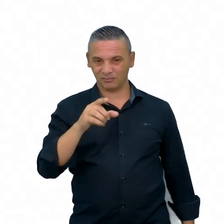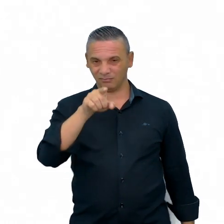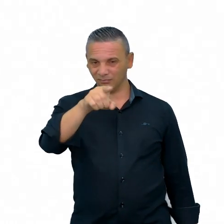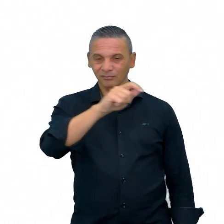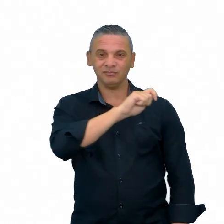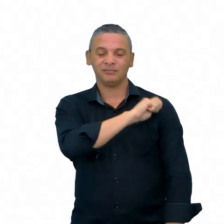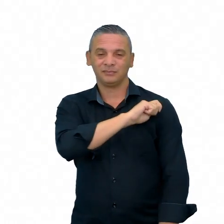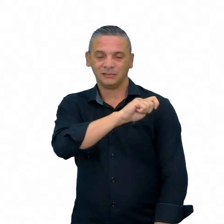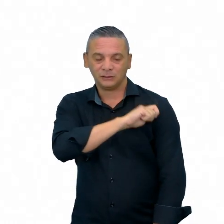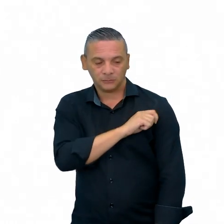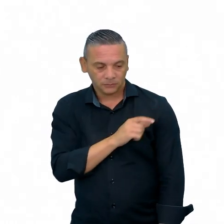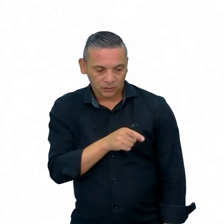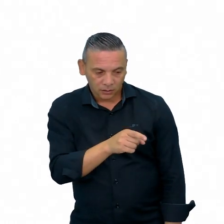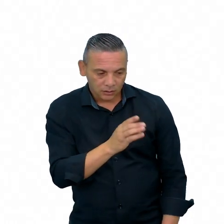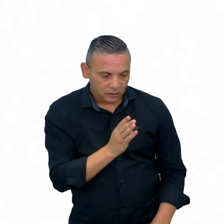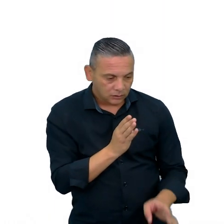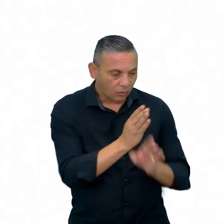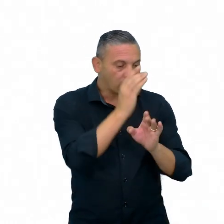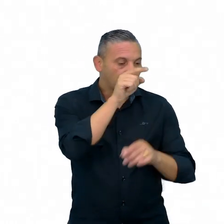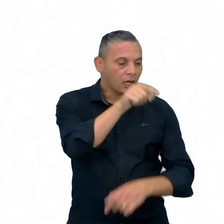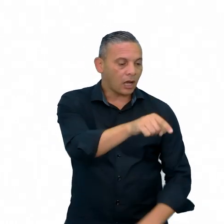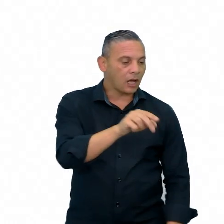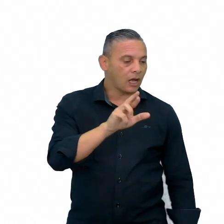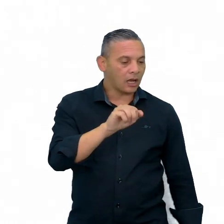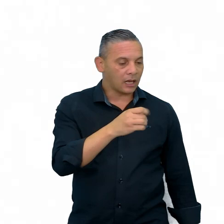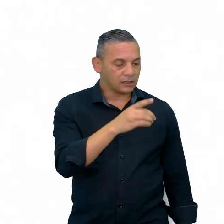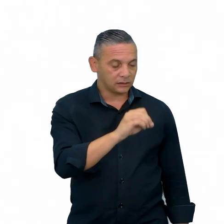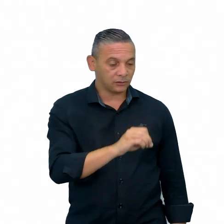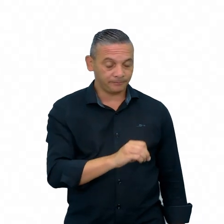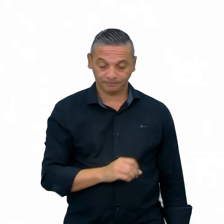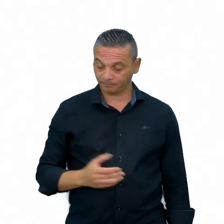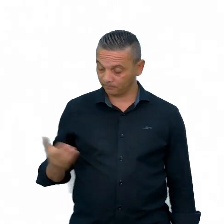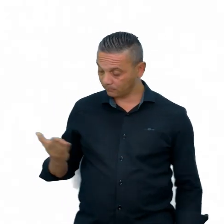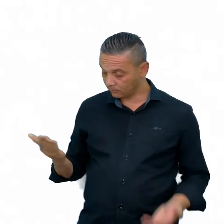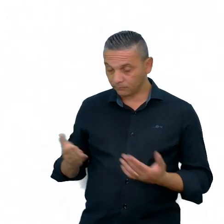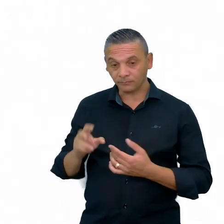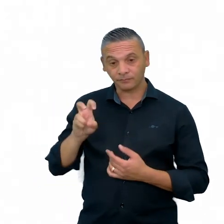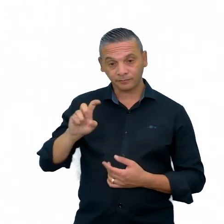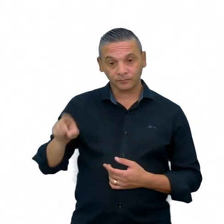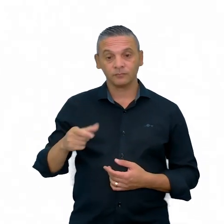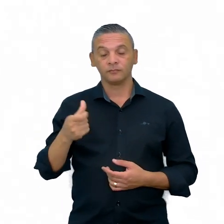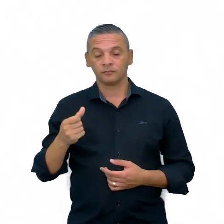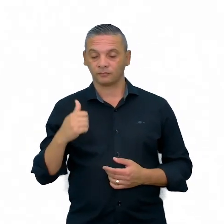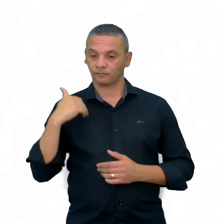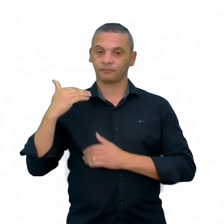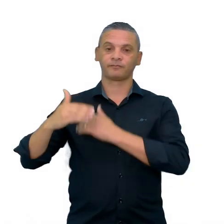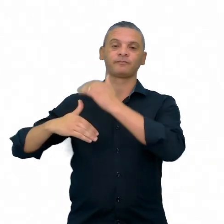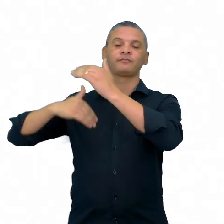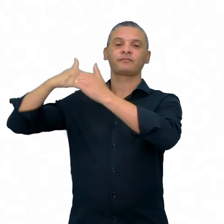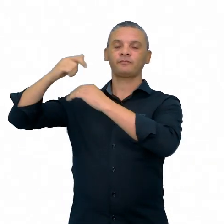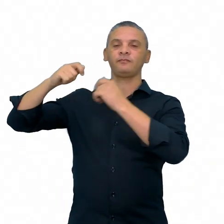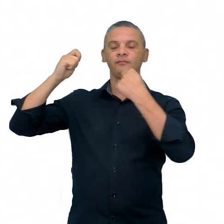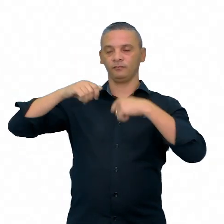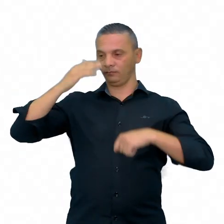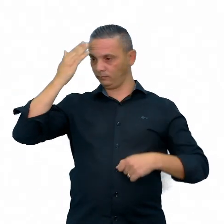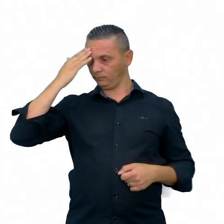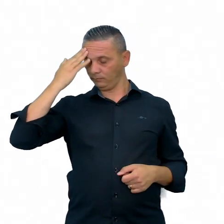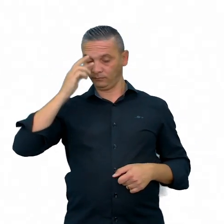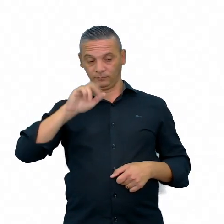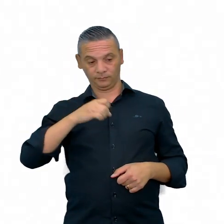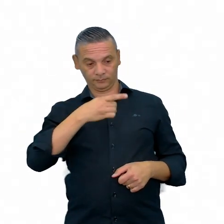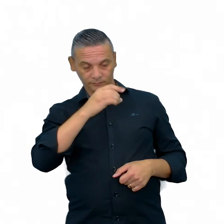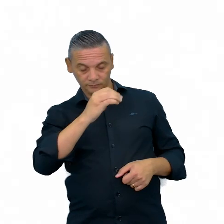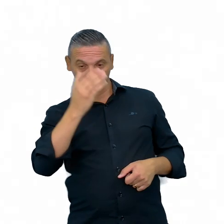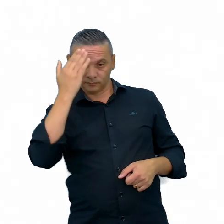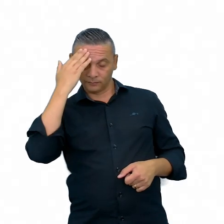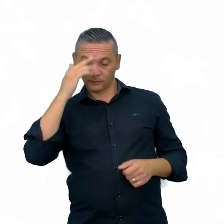ele precisava identificar essa razão. Agora, na aula 5 e 6, nós já estamos avançando, ele precisa reconhecer, ele